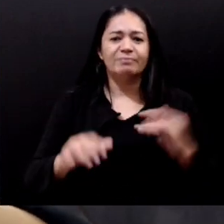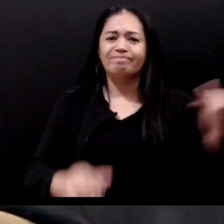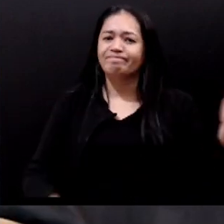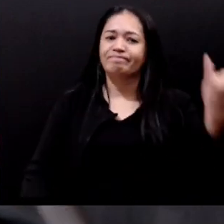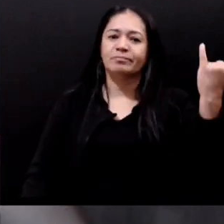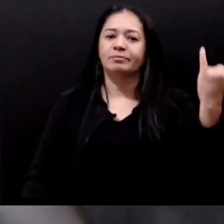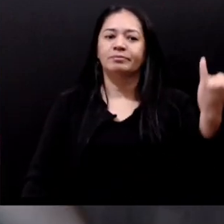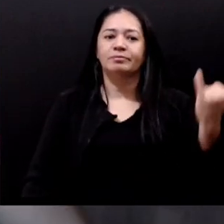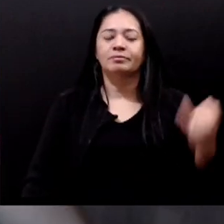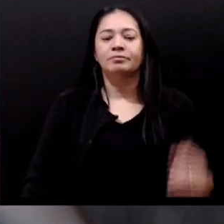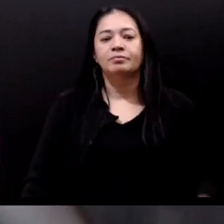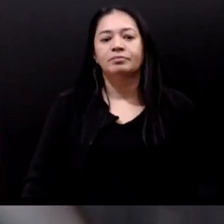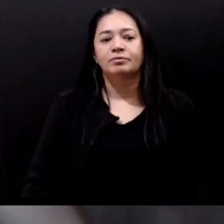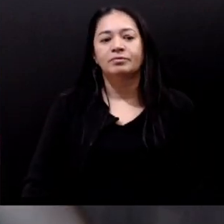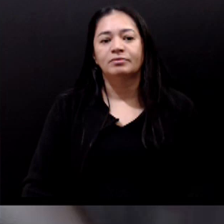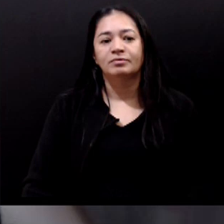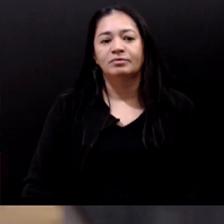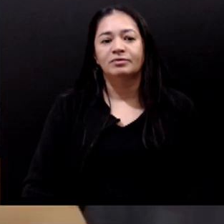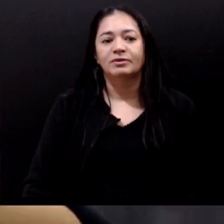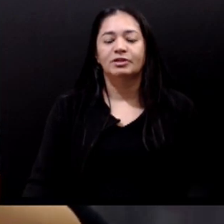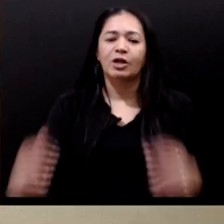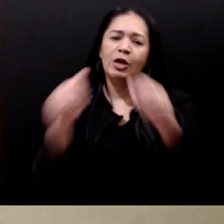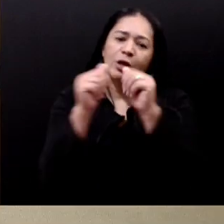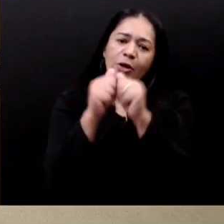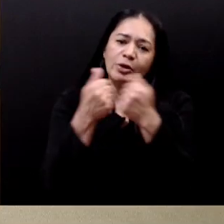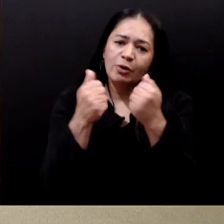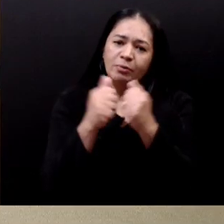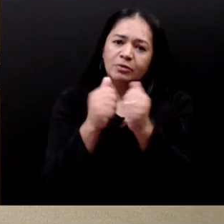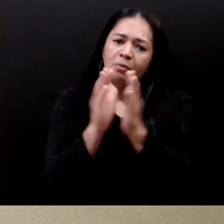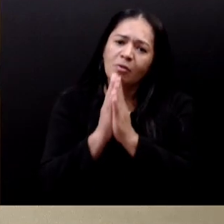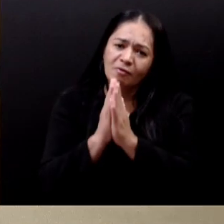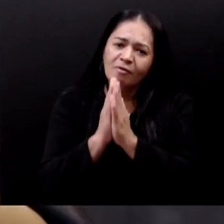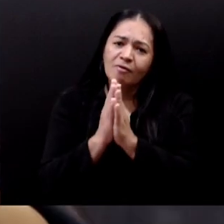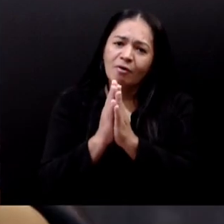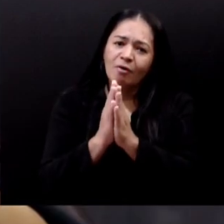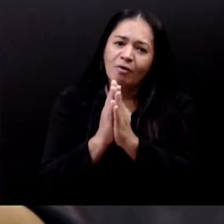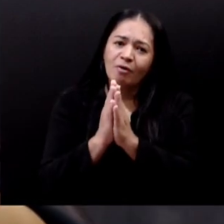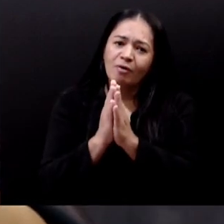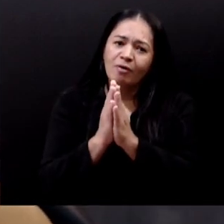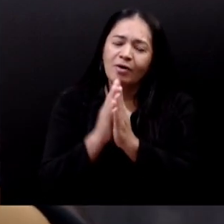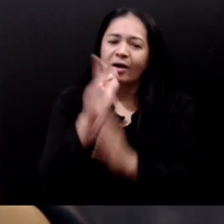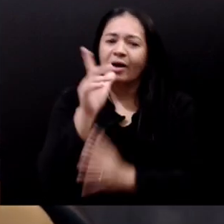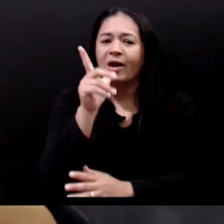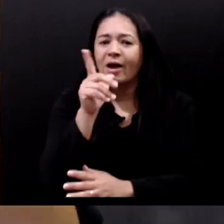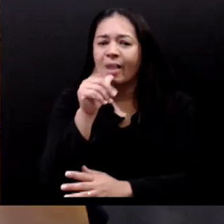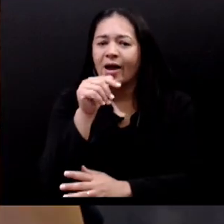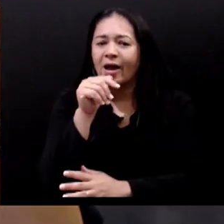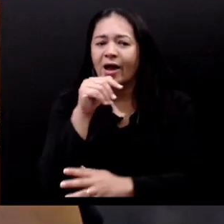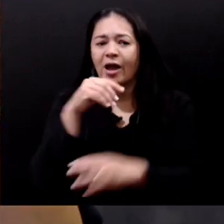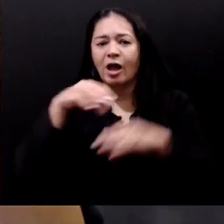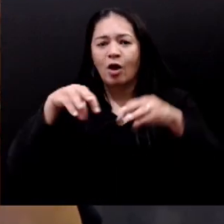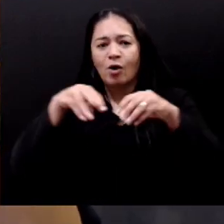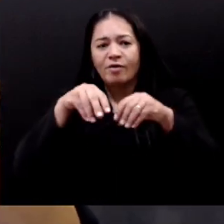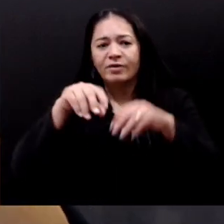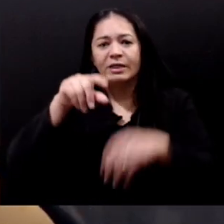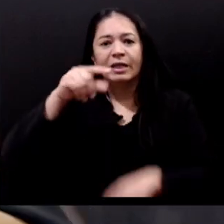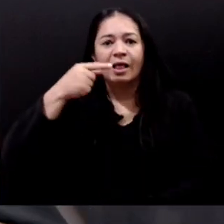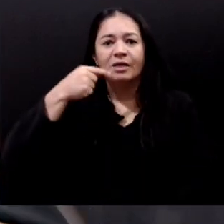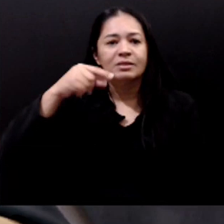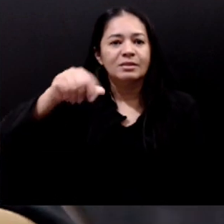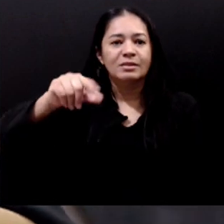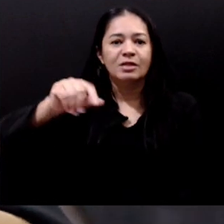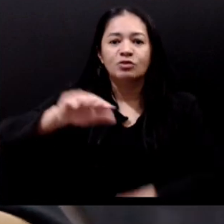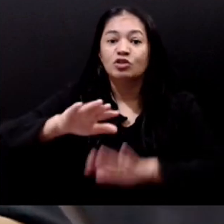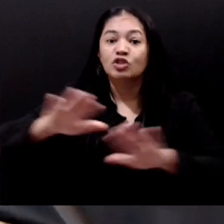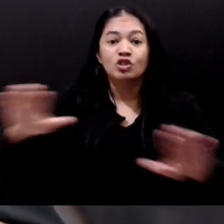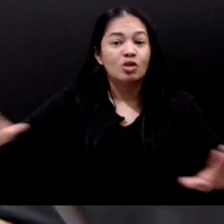o tadinho do pãozinho, gente, socorro. É água, farinha, sal. Isso daí é um pãozinho Adoro.